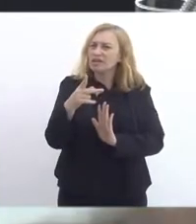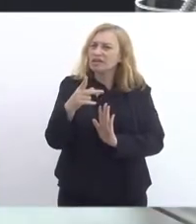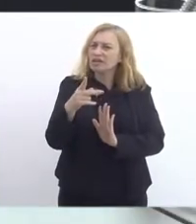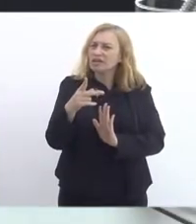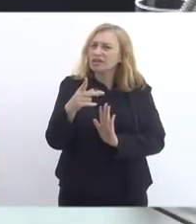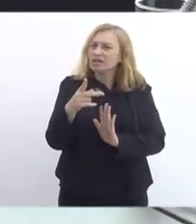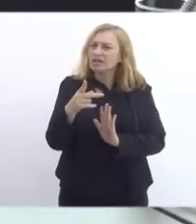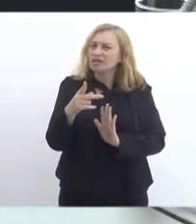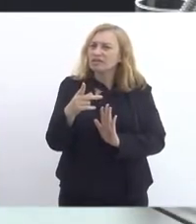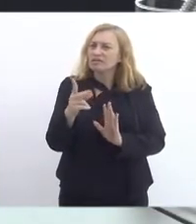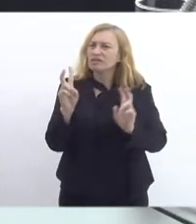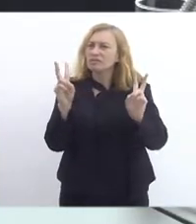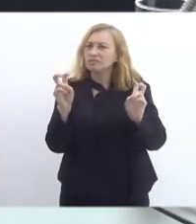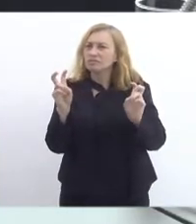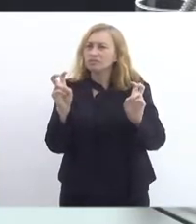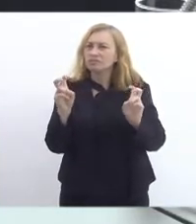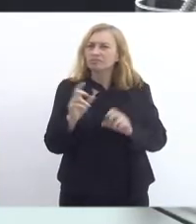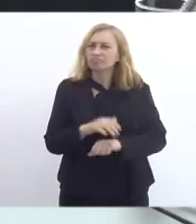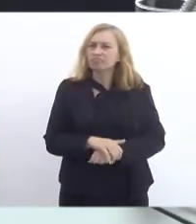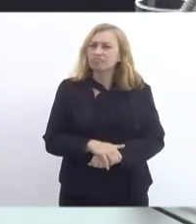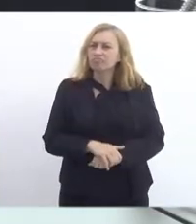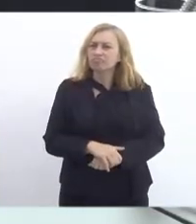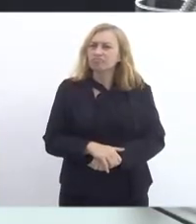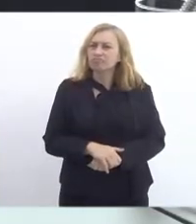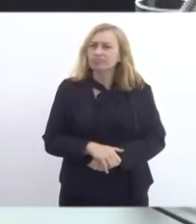determinada concessão da